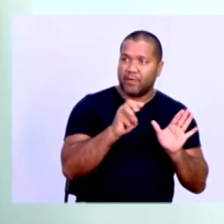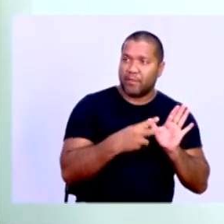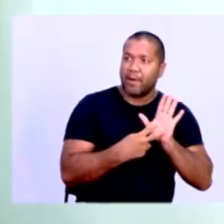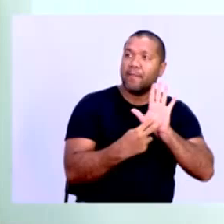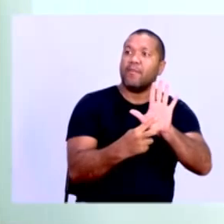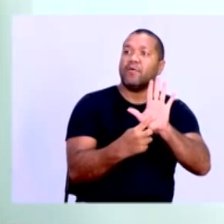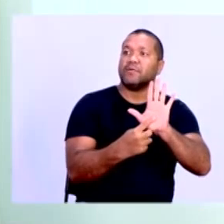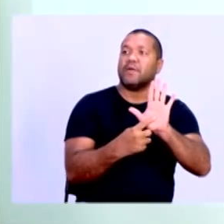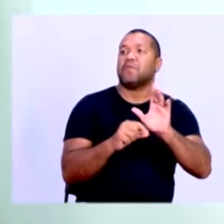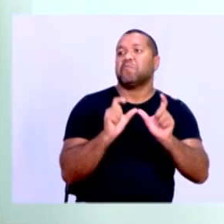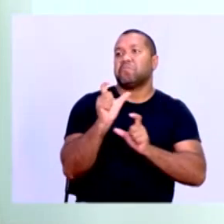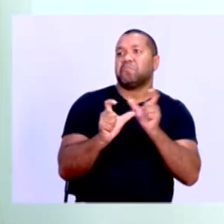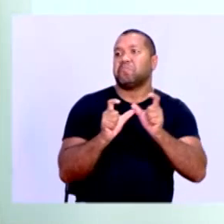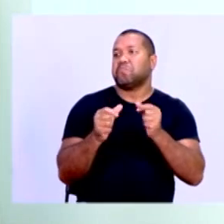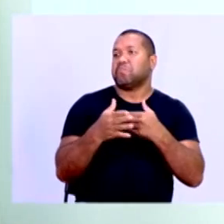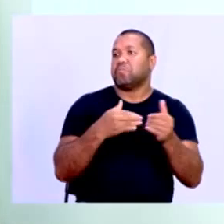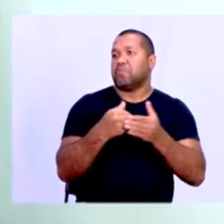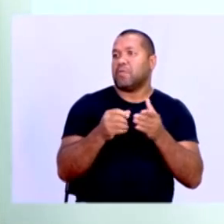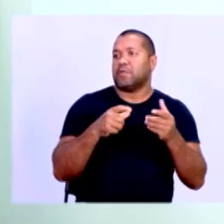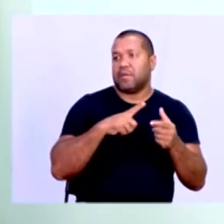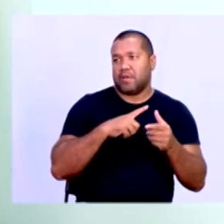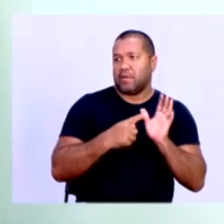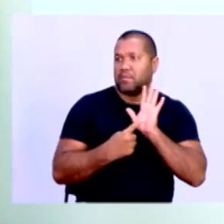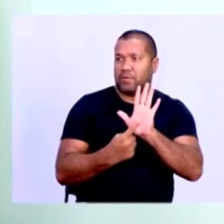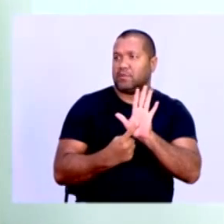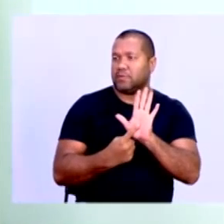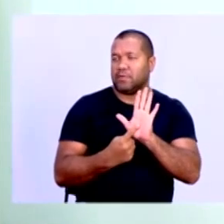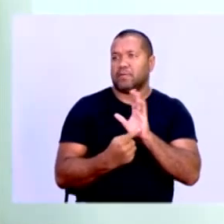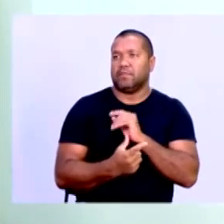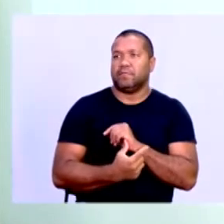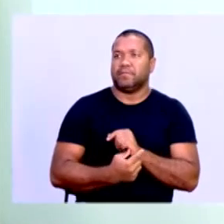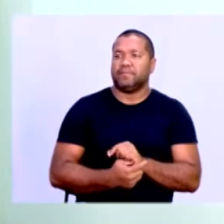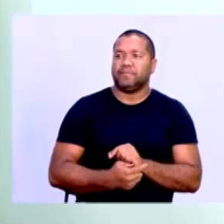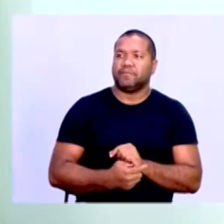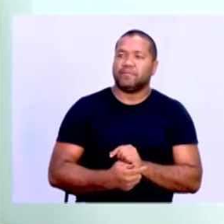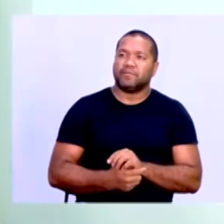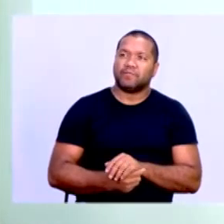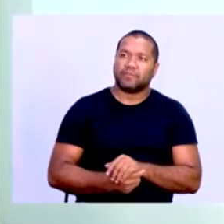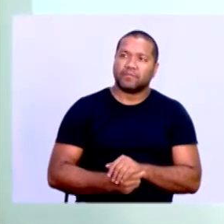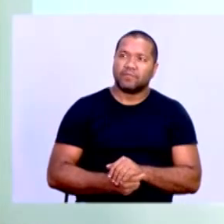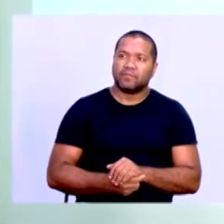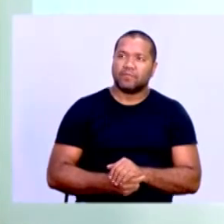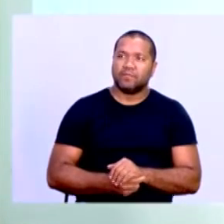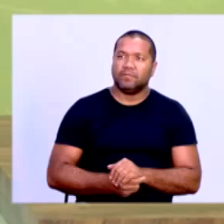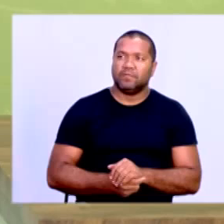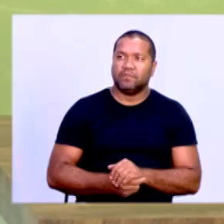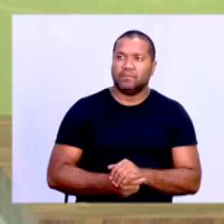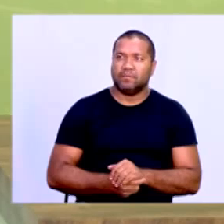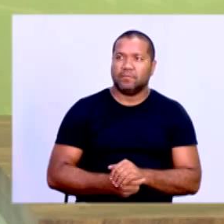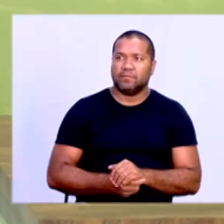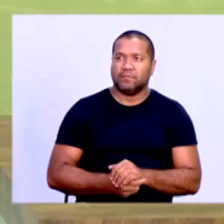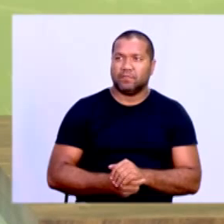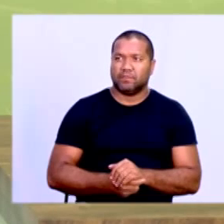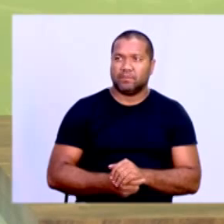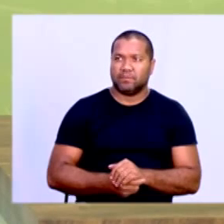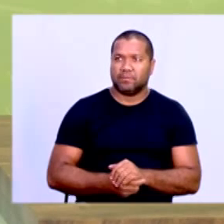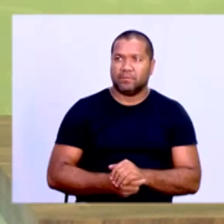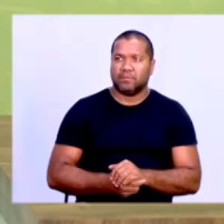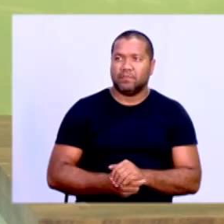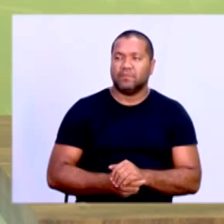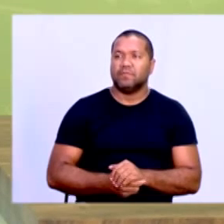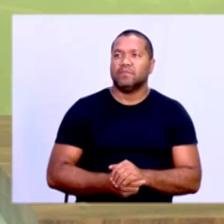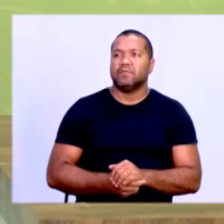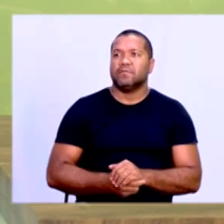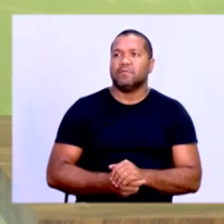ou com dados, né? Quer dizer, seriam informações estáticas ou dinâmicas. Ok? Perfeitamente. Então, professor, assim a gente